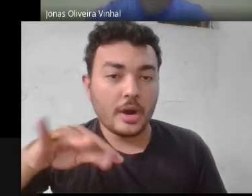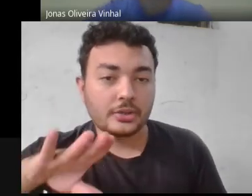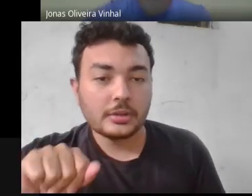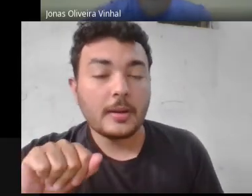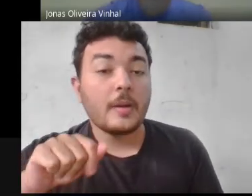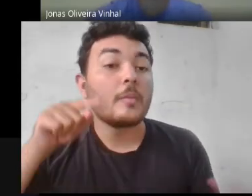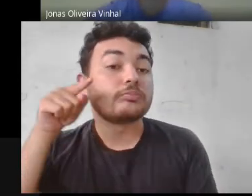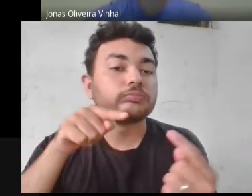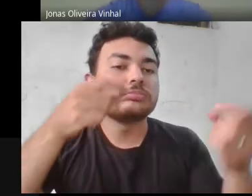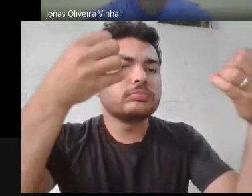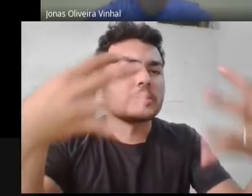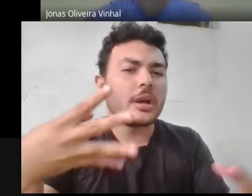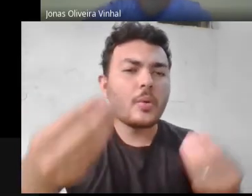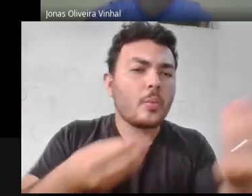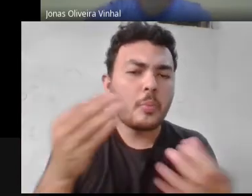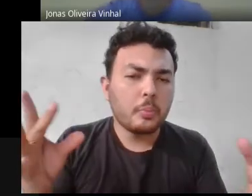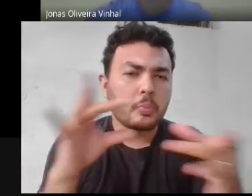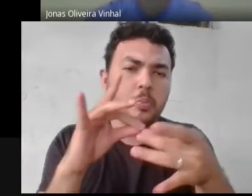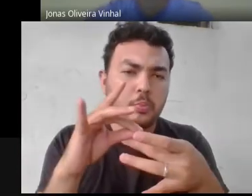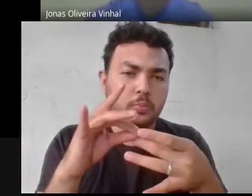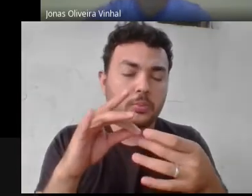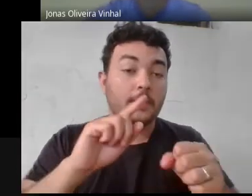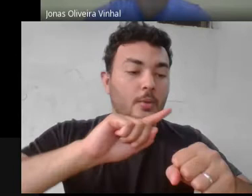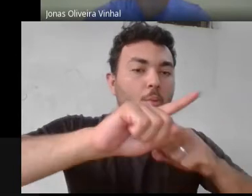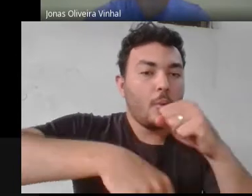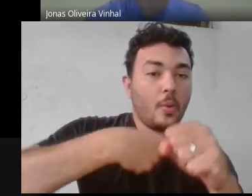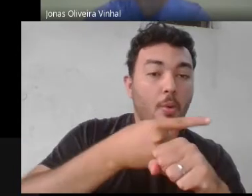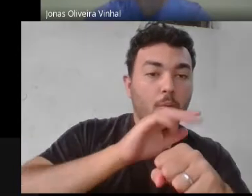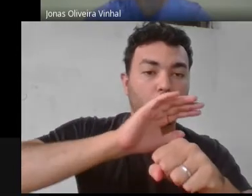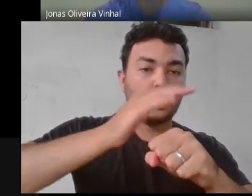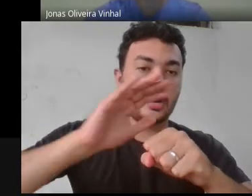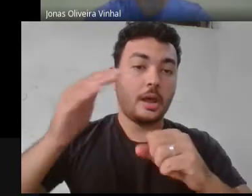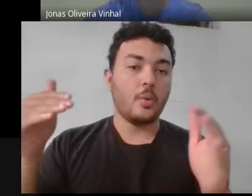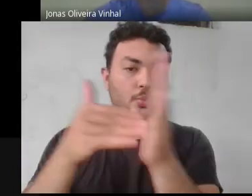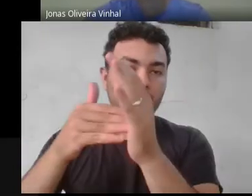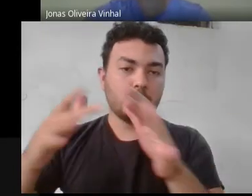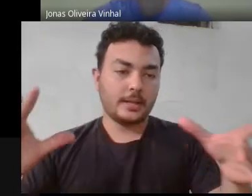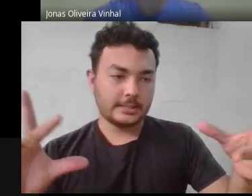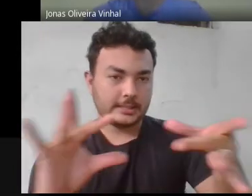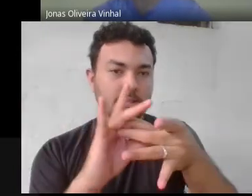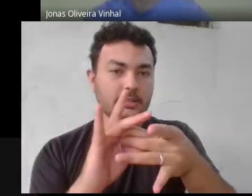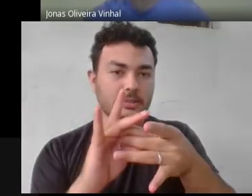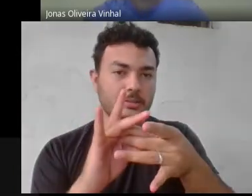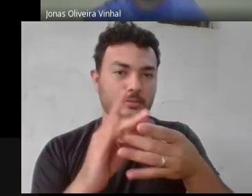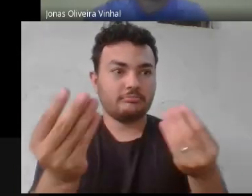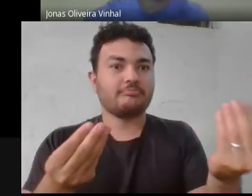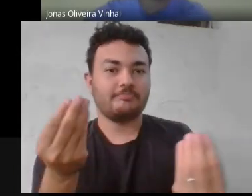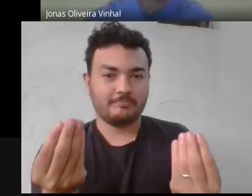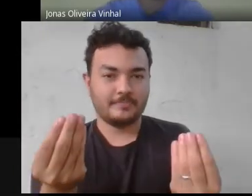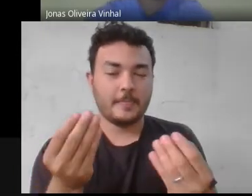já que é através desses elétrons de valência que são realizadas, que são formadas as ligações químicas. Então, alguns cientistas,